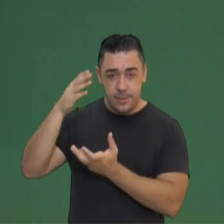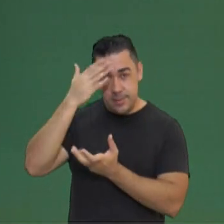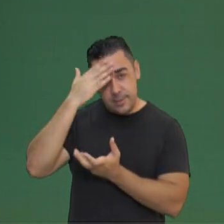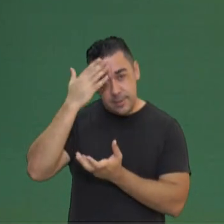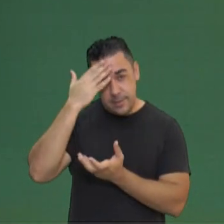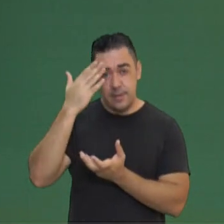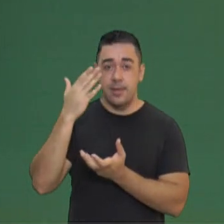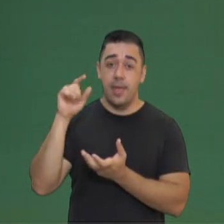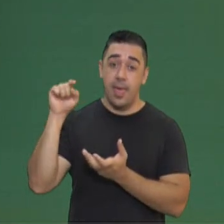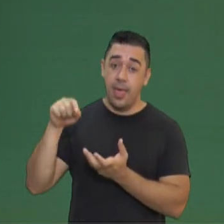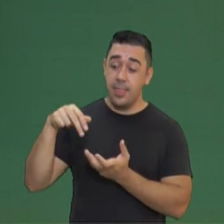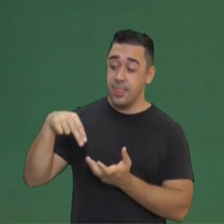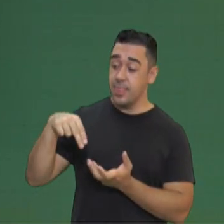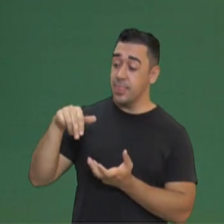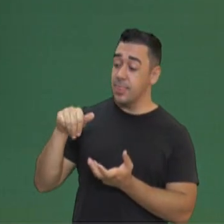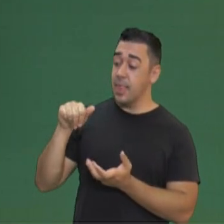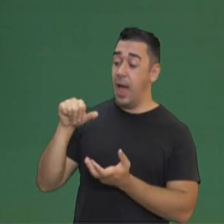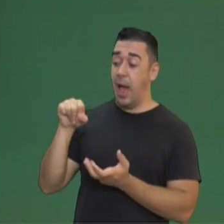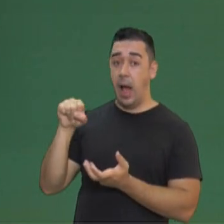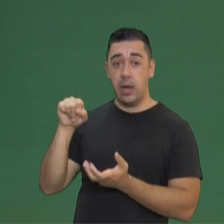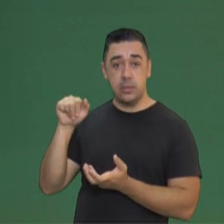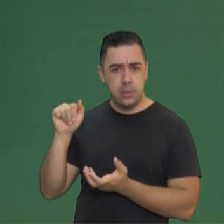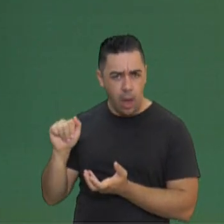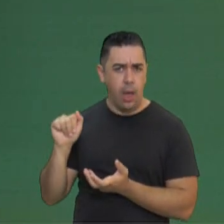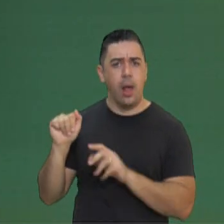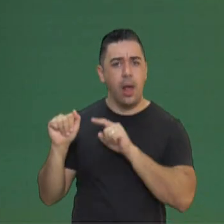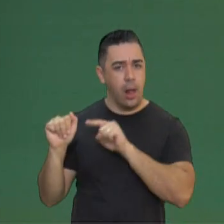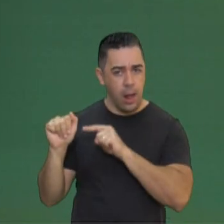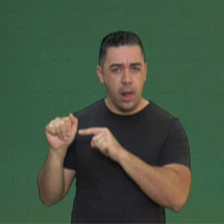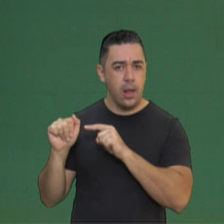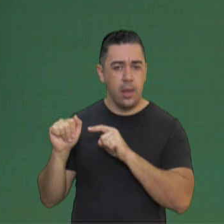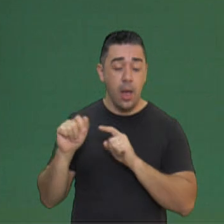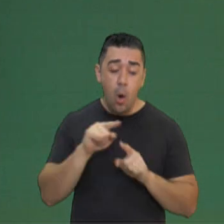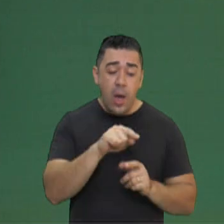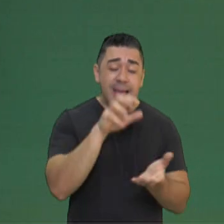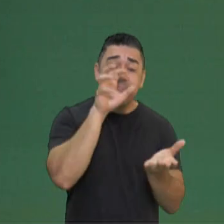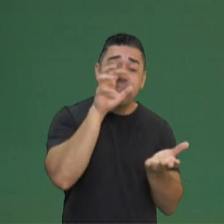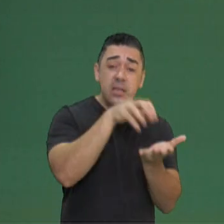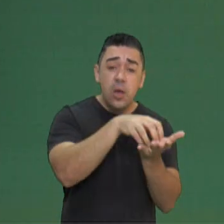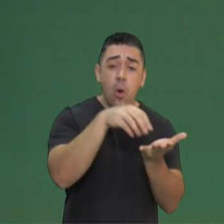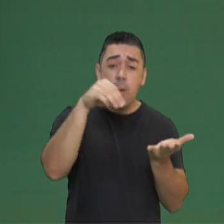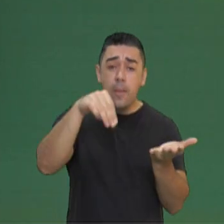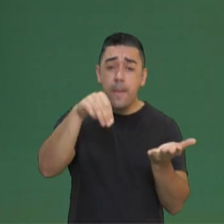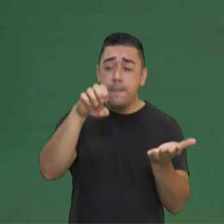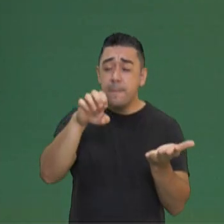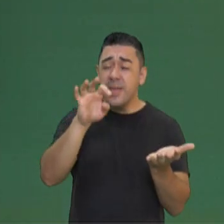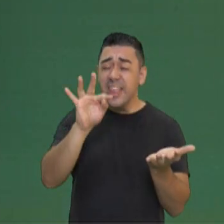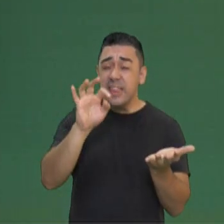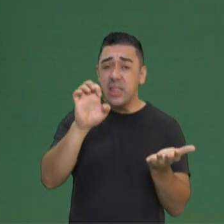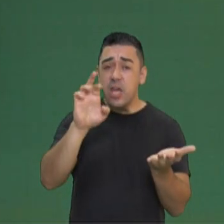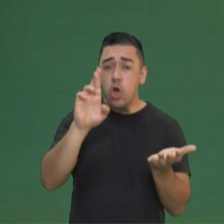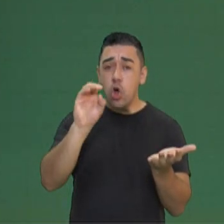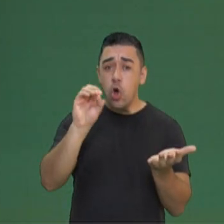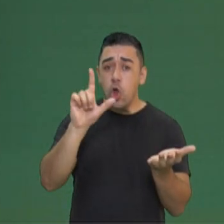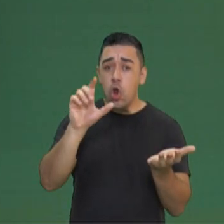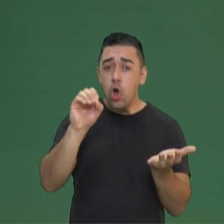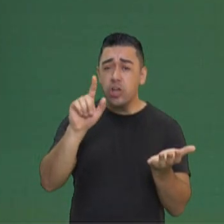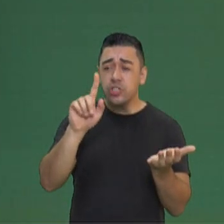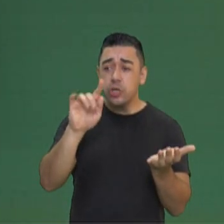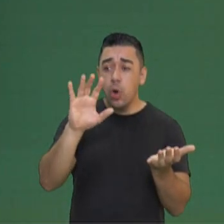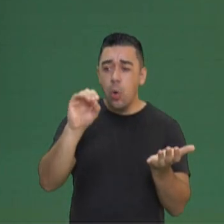é a NASA, né? Não estações meteorológicas. Olha o nome, meteorológicas, já lembra